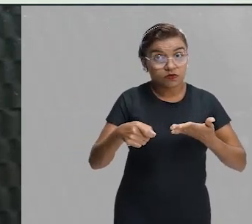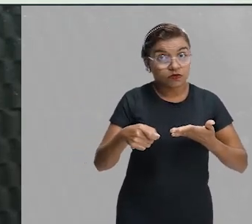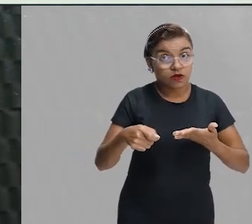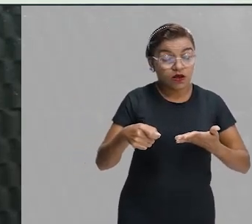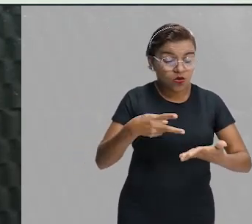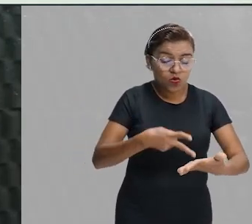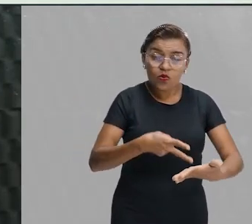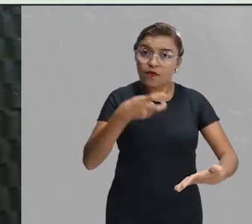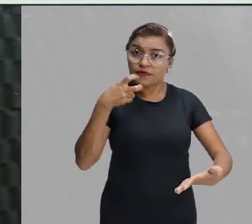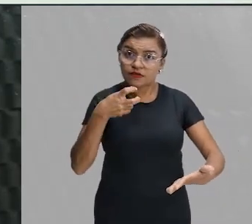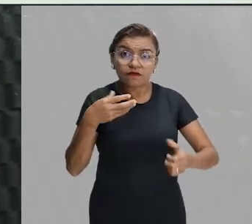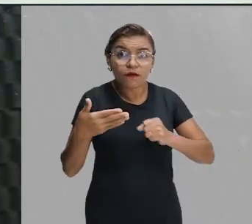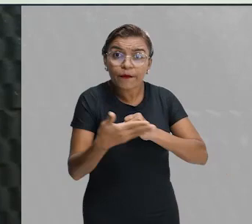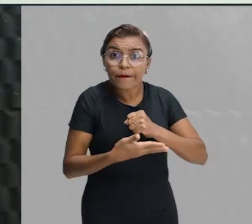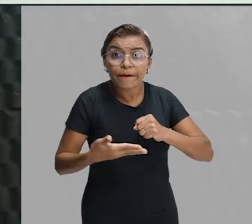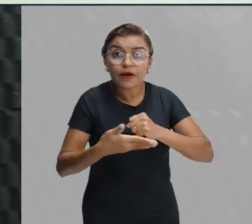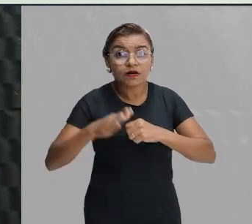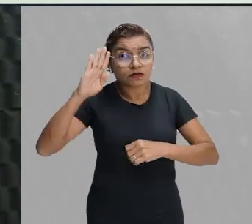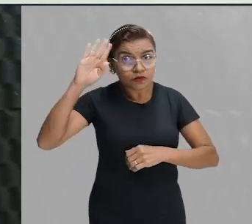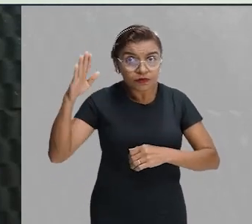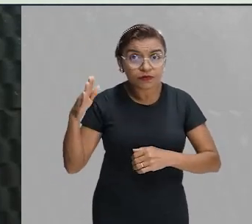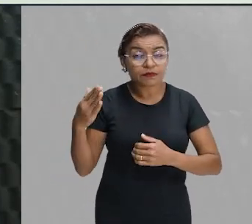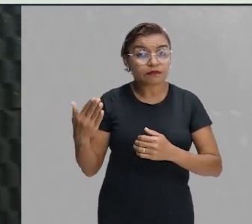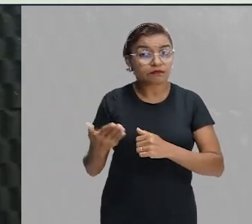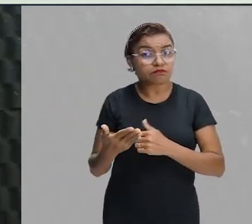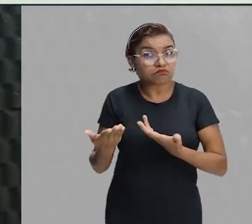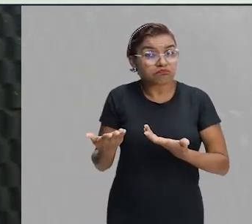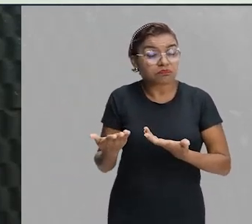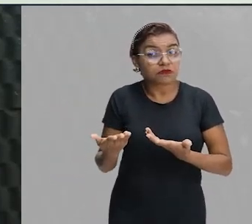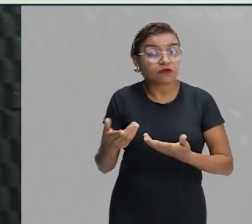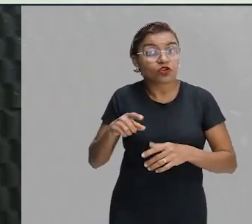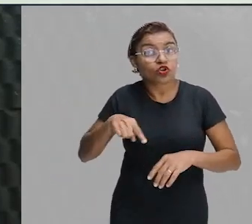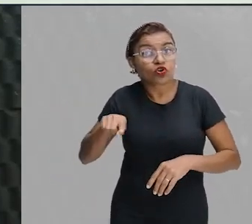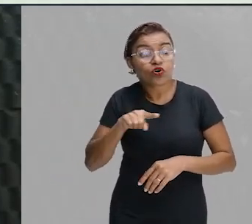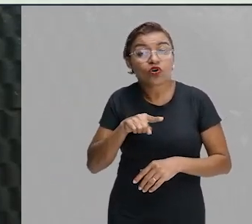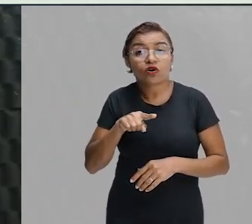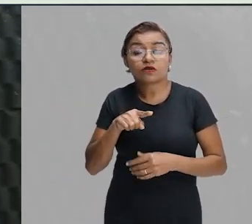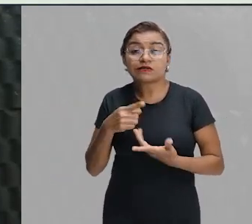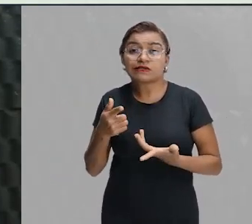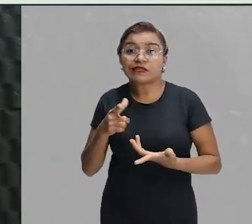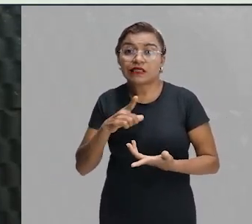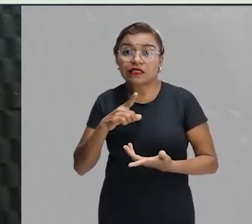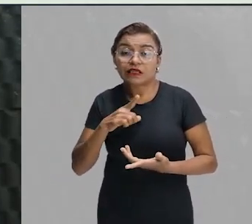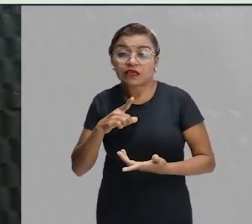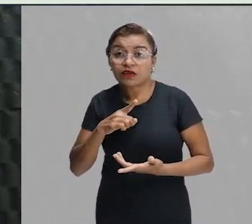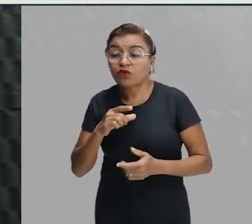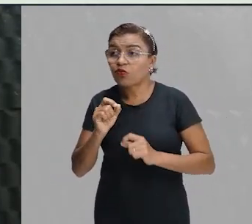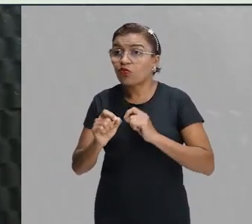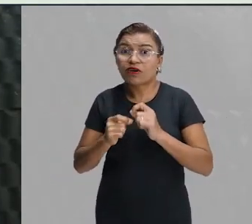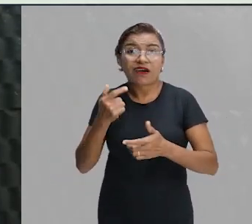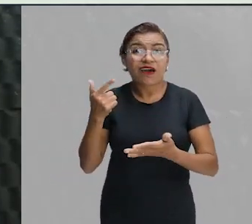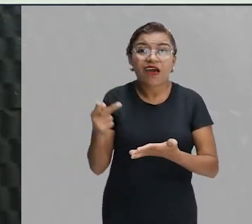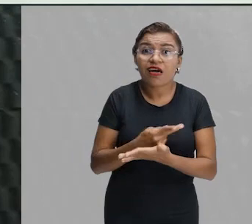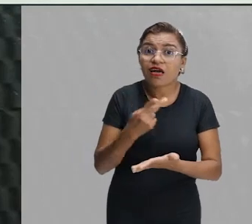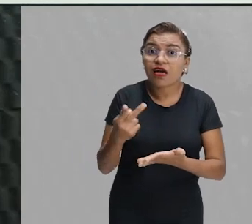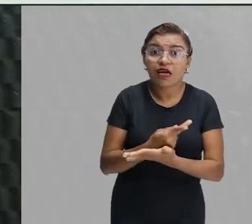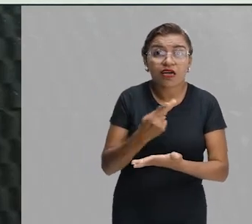pelo menos o básico desses princípios, nós estamos, claro e obviamente, cometendo uma série de crimes até,